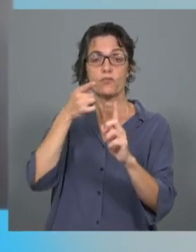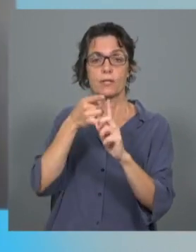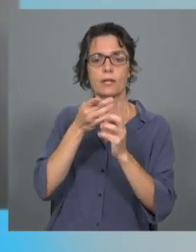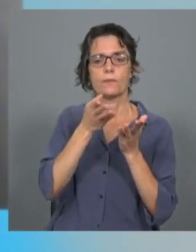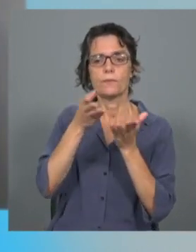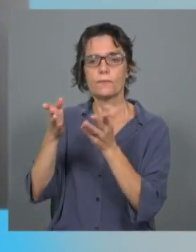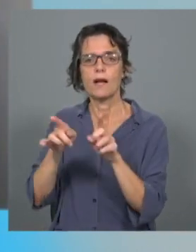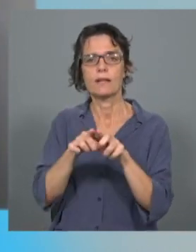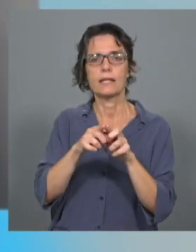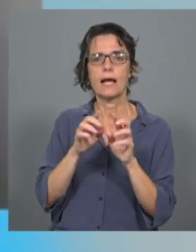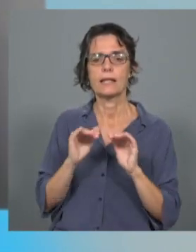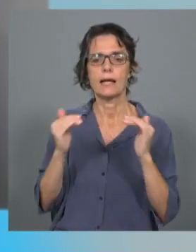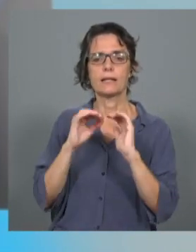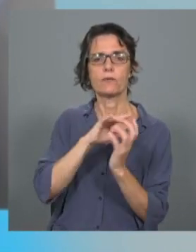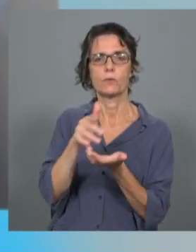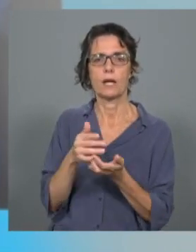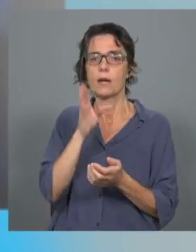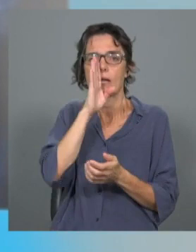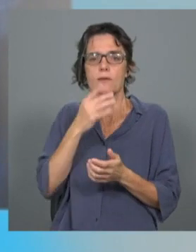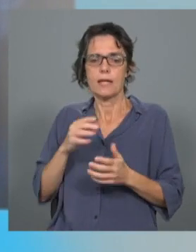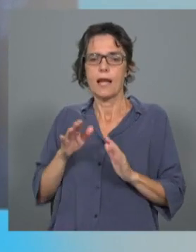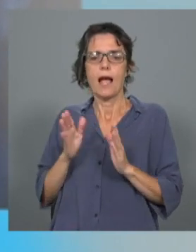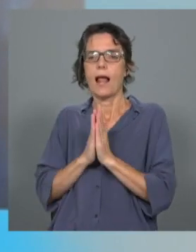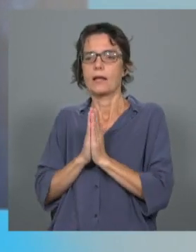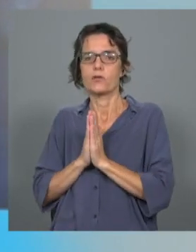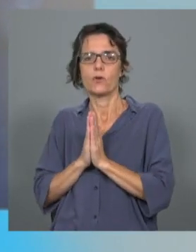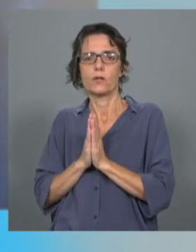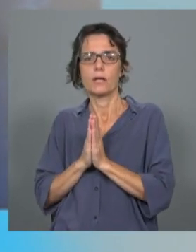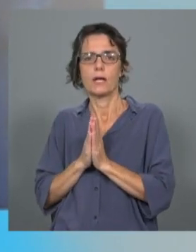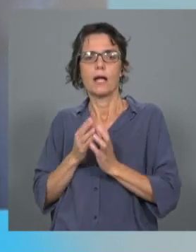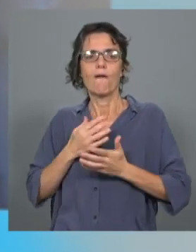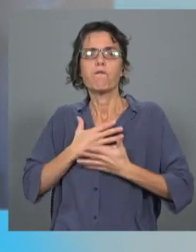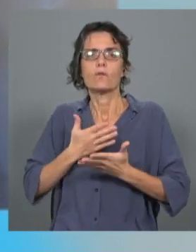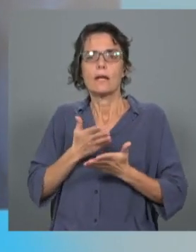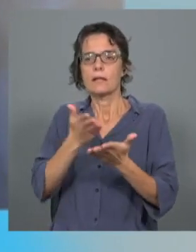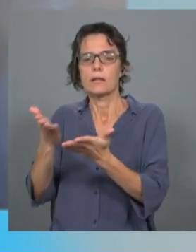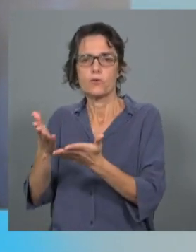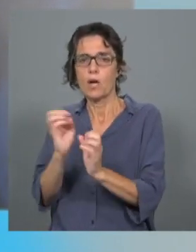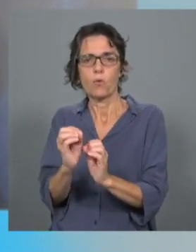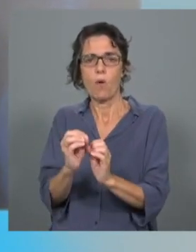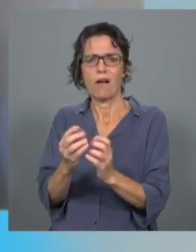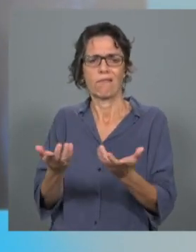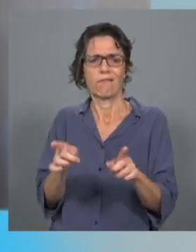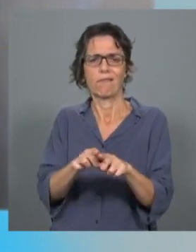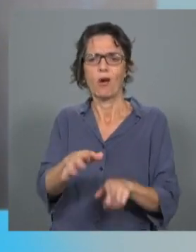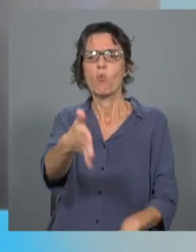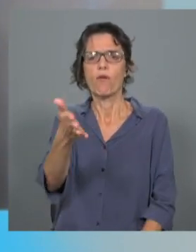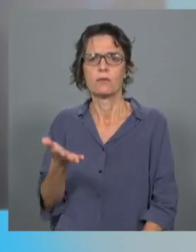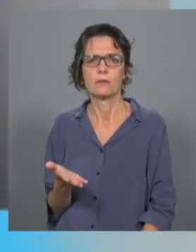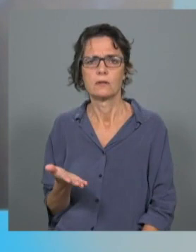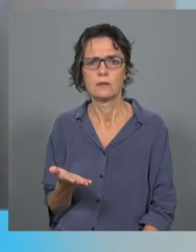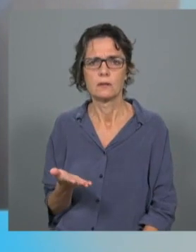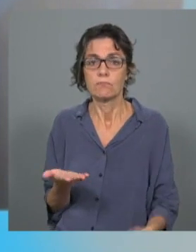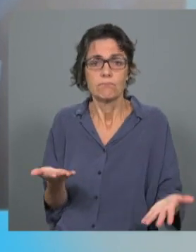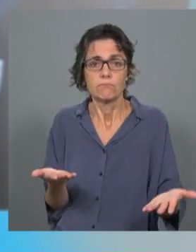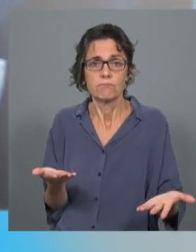se as religiões não estão ao serviço da fraternidade, não há fraternidade no mundo. Aliás, isso é um princípio que, até do ponto de vista que